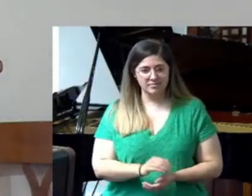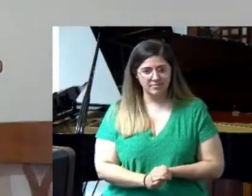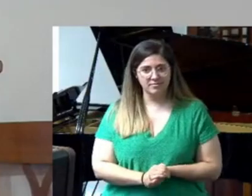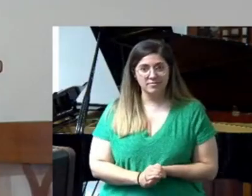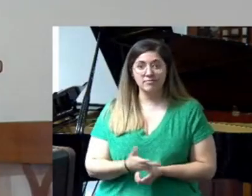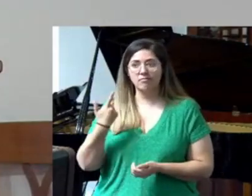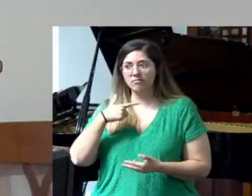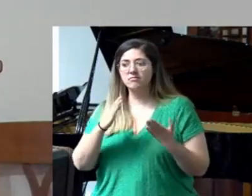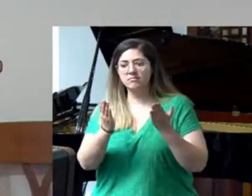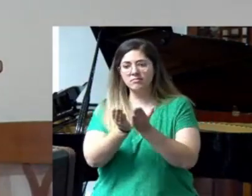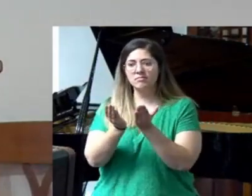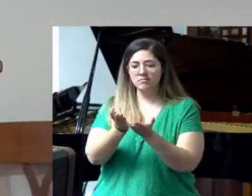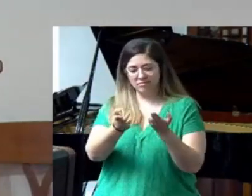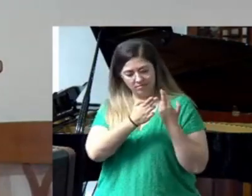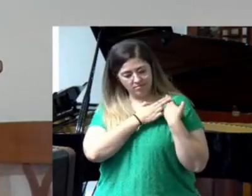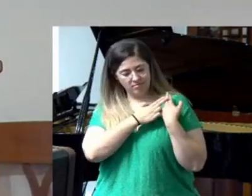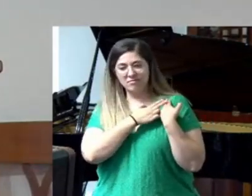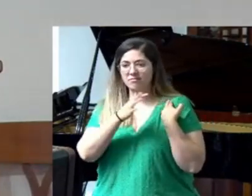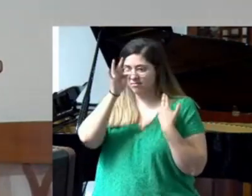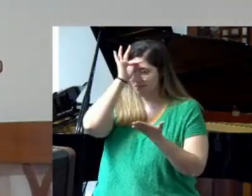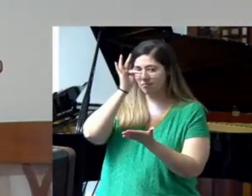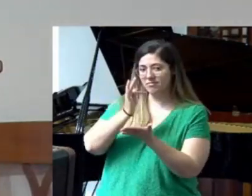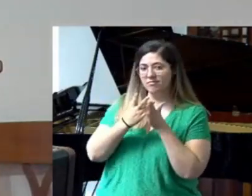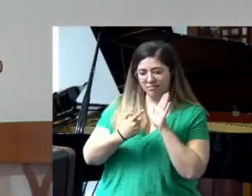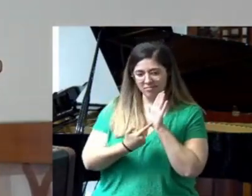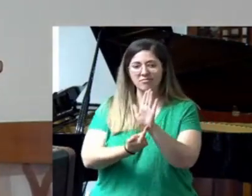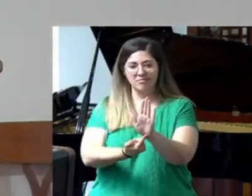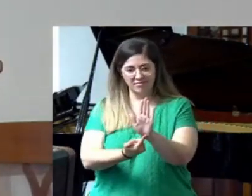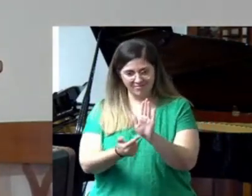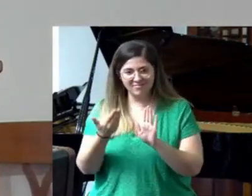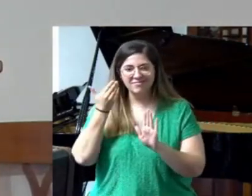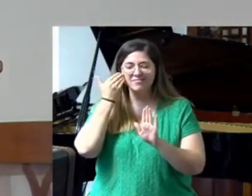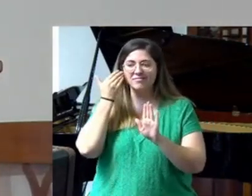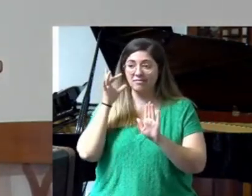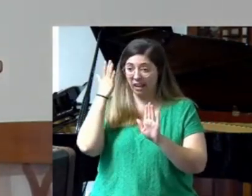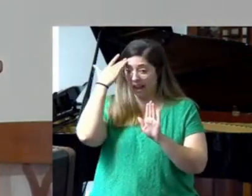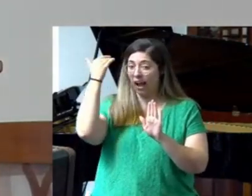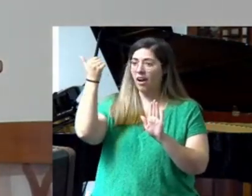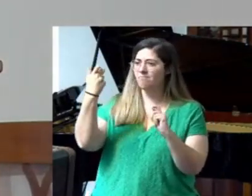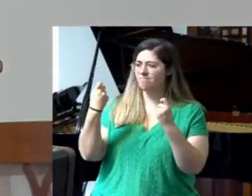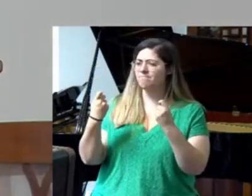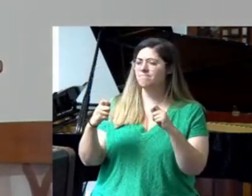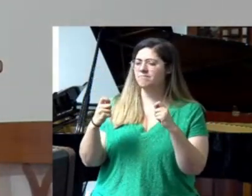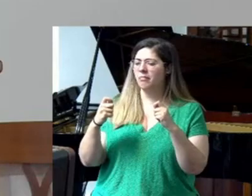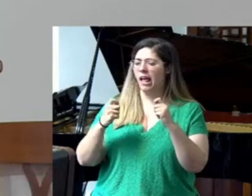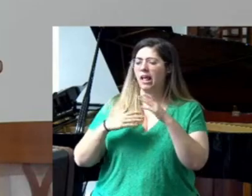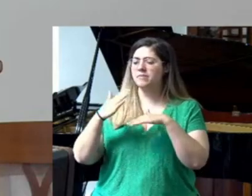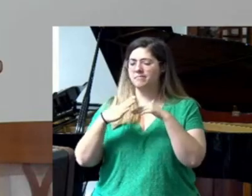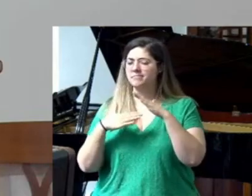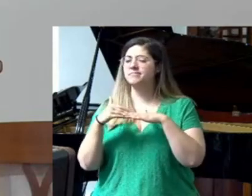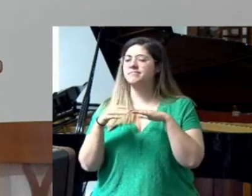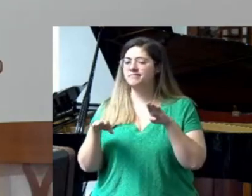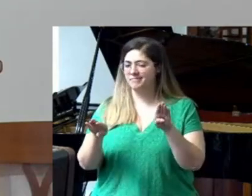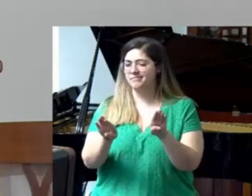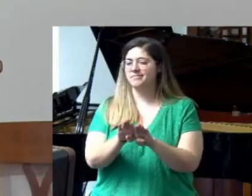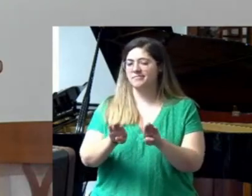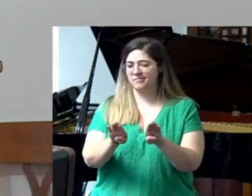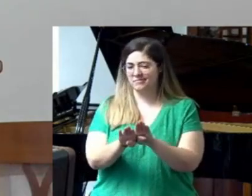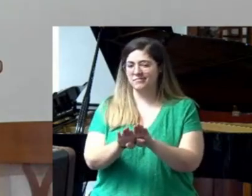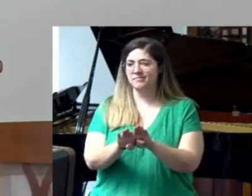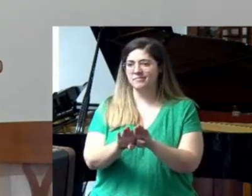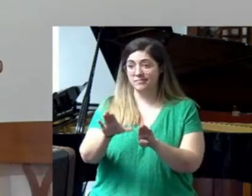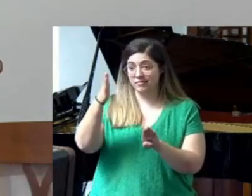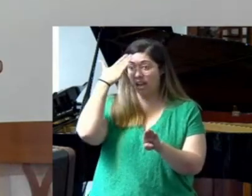de viver de acordo com a sua fé professada. O cristão não precisa só saber, precisa fazer de acordo com o que